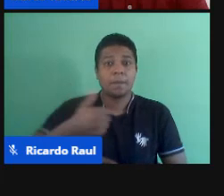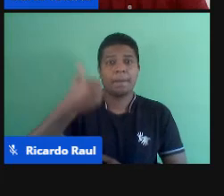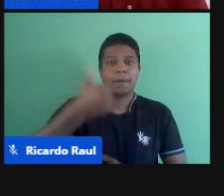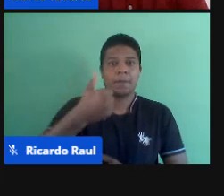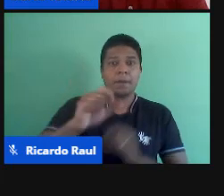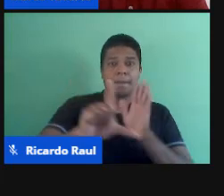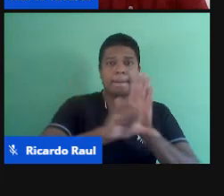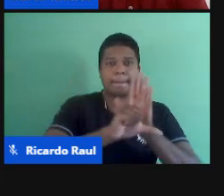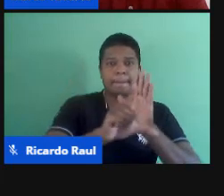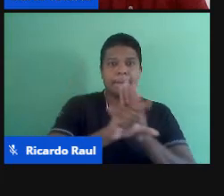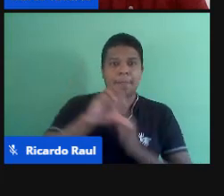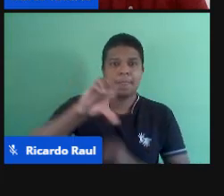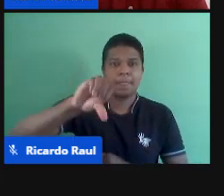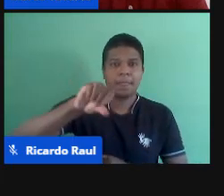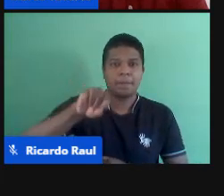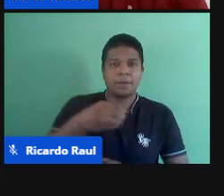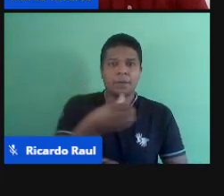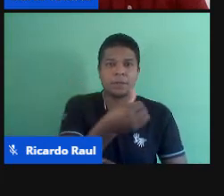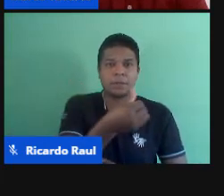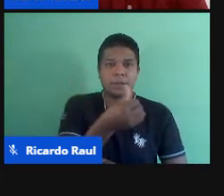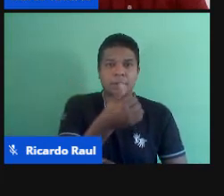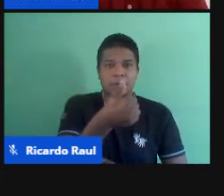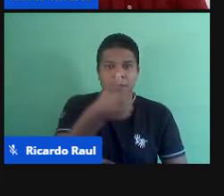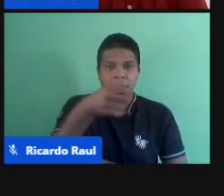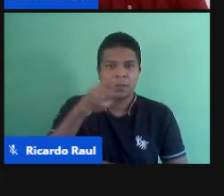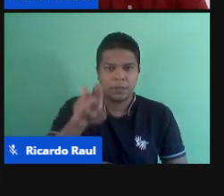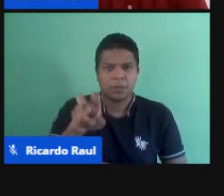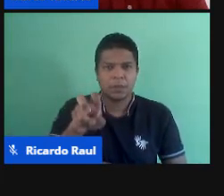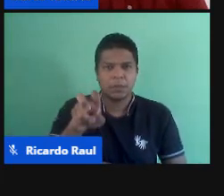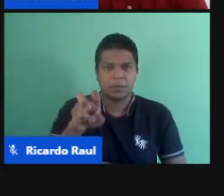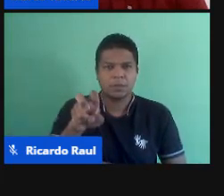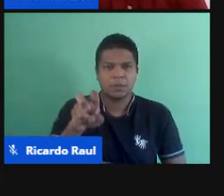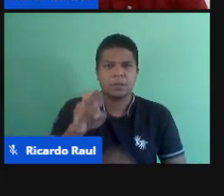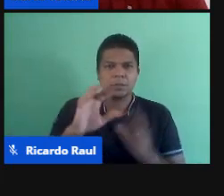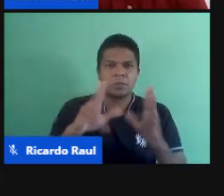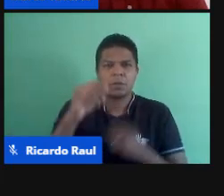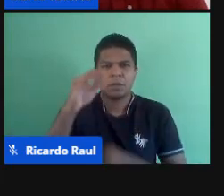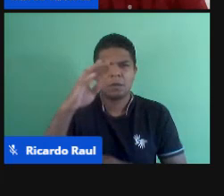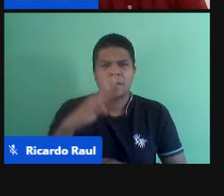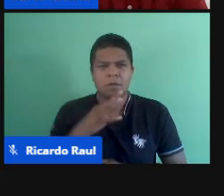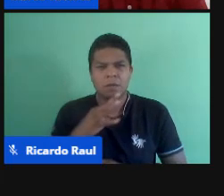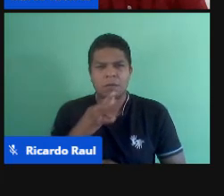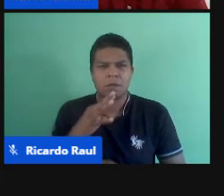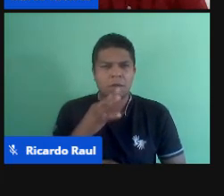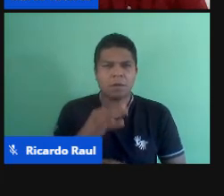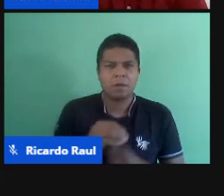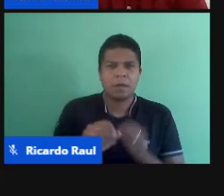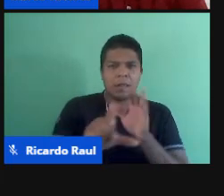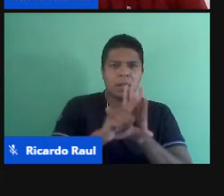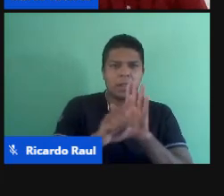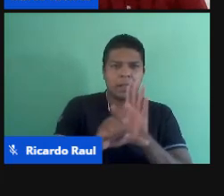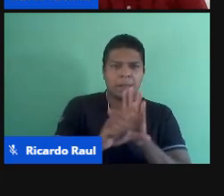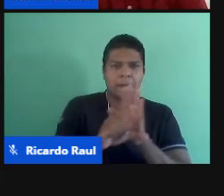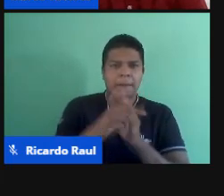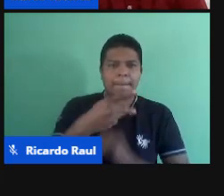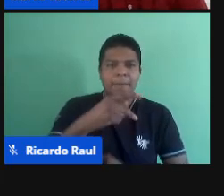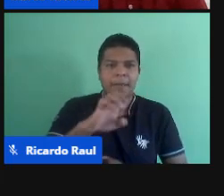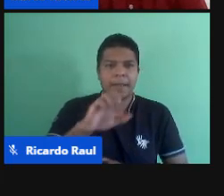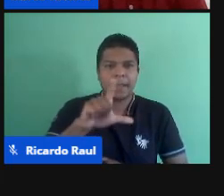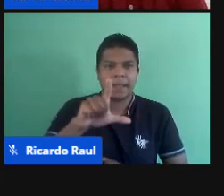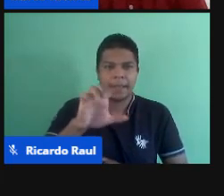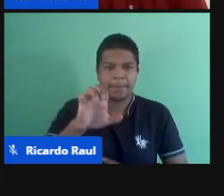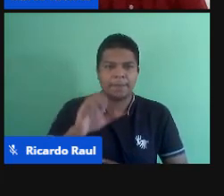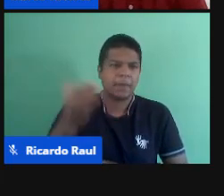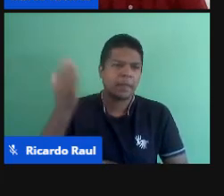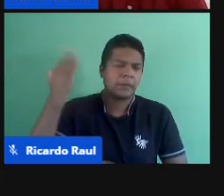a Lei 9.615, todos conhecem no esporte, a gente conhece como Lei Pelé. Lá atrás, quando o